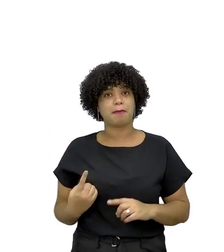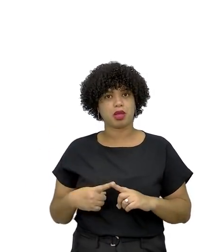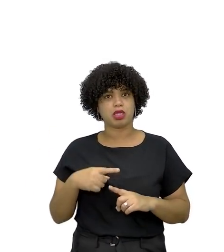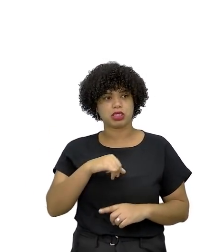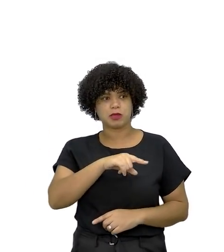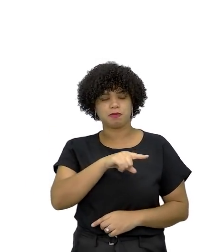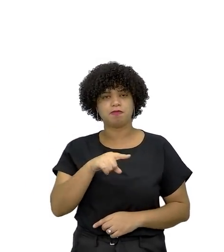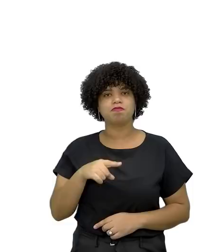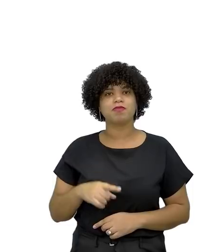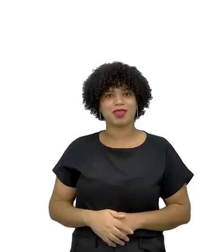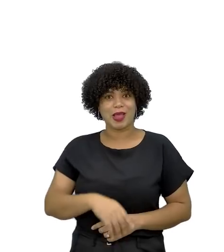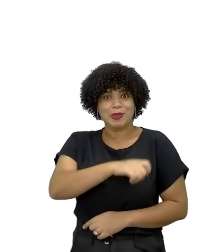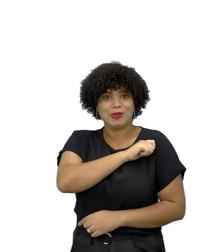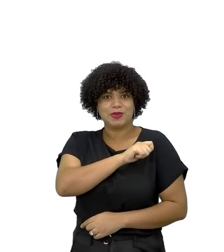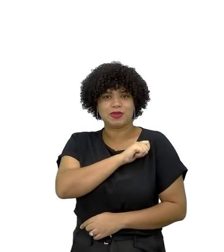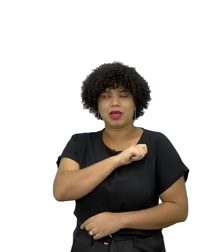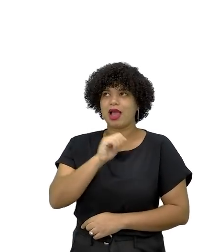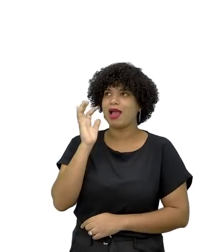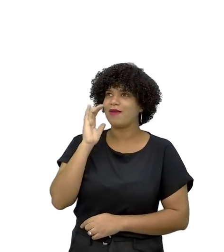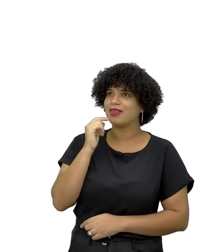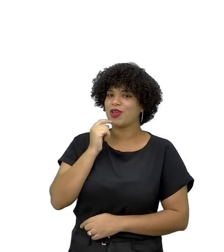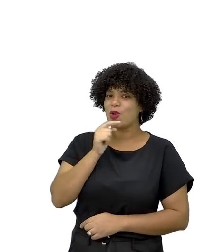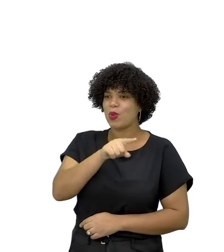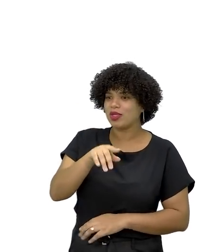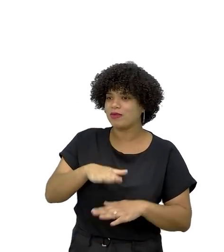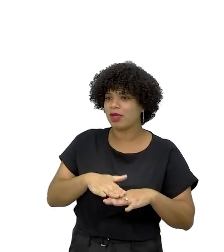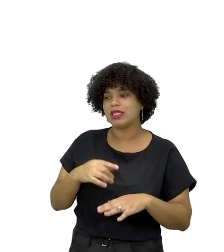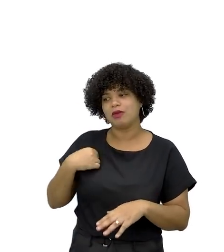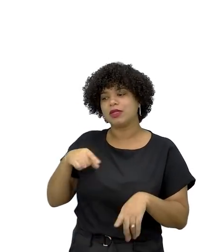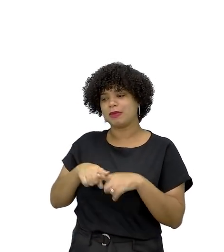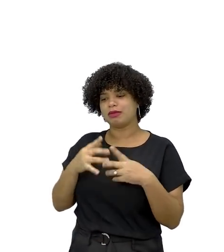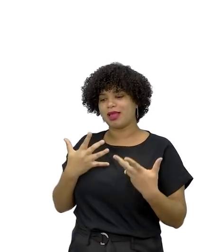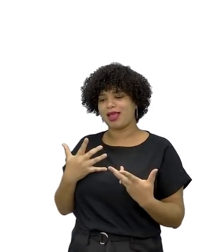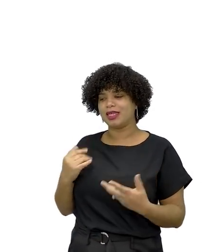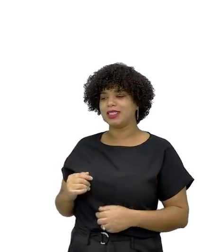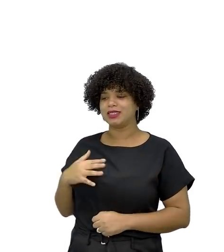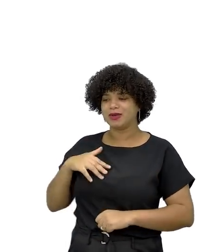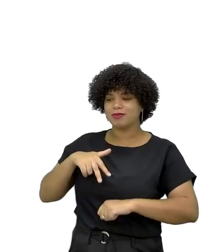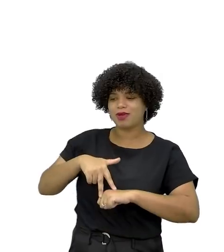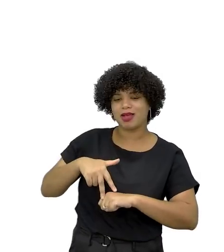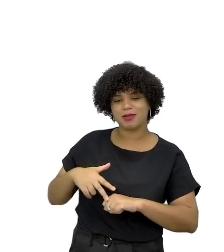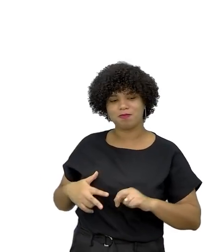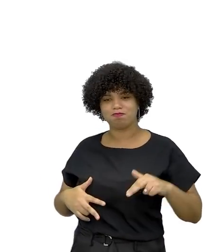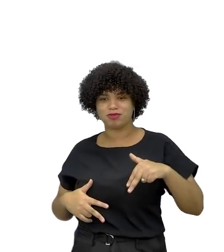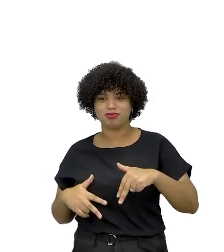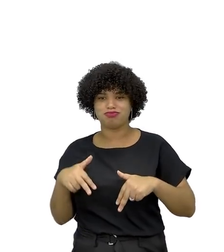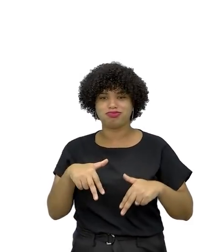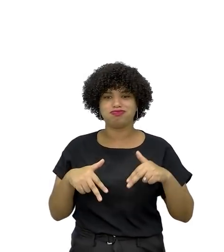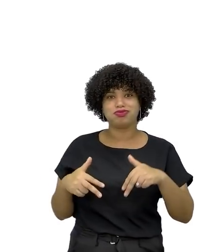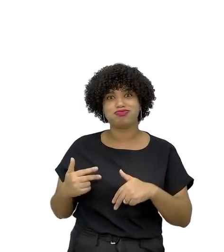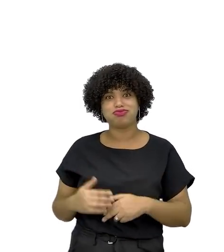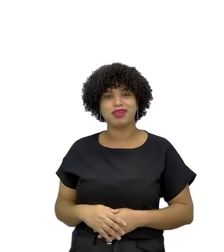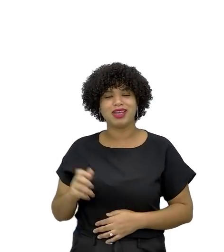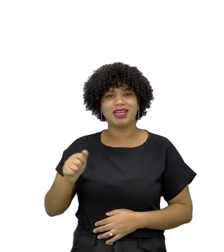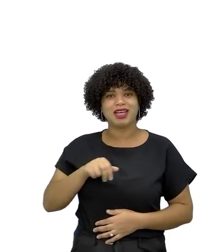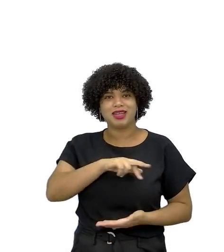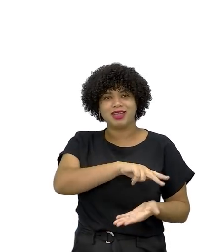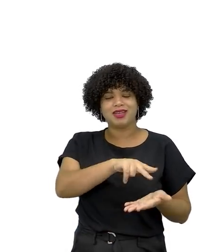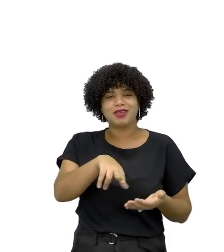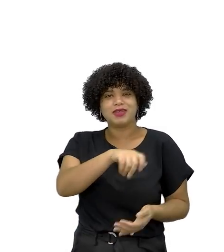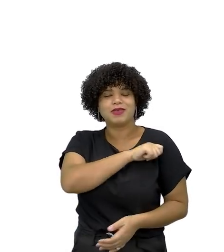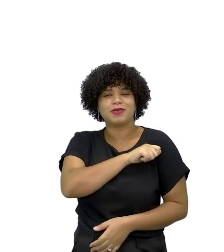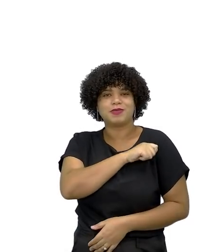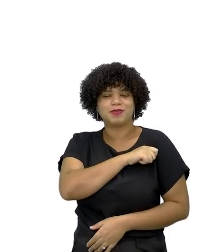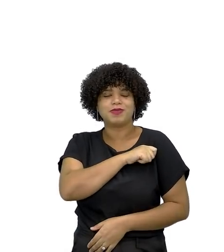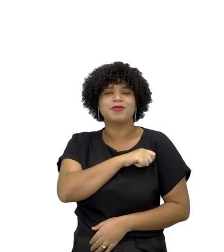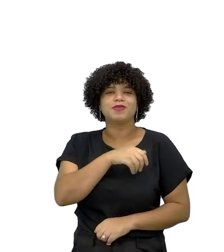produzindo, né, os grupos estão produzindo, vai tomando um certo corpo esse projeto, né, que é